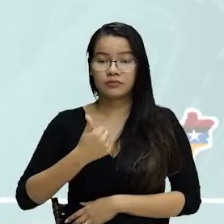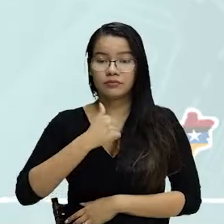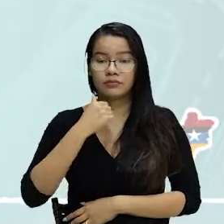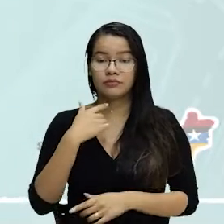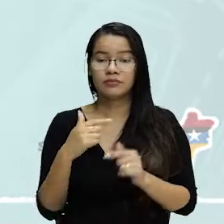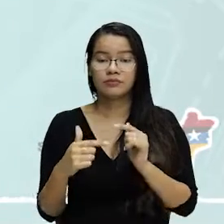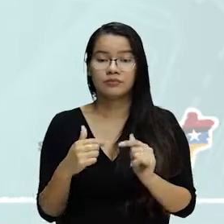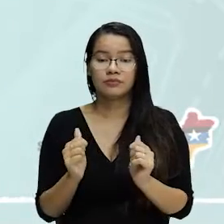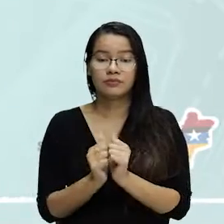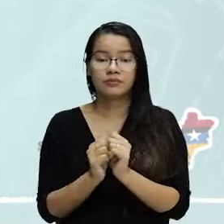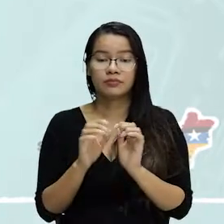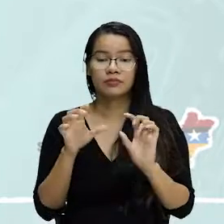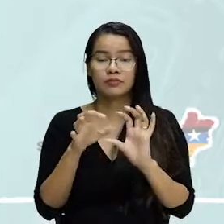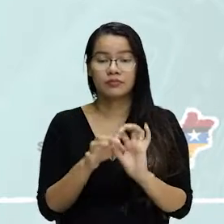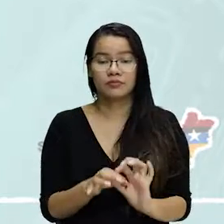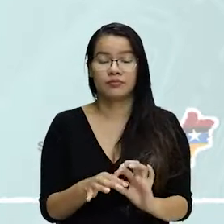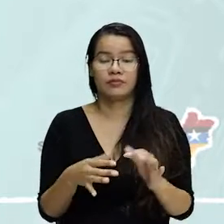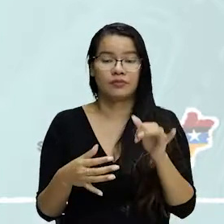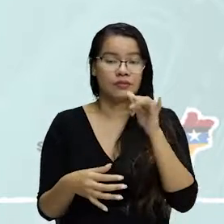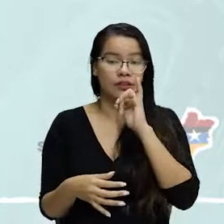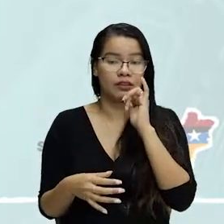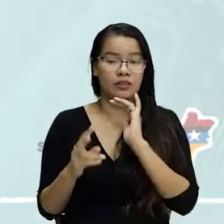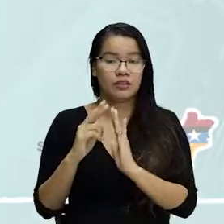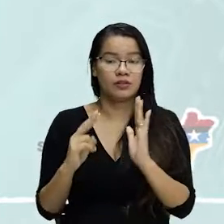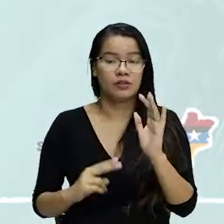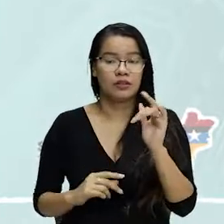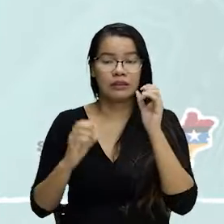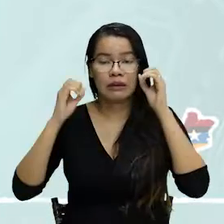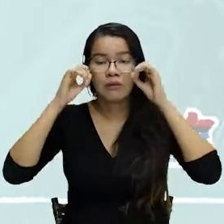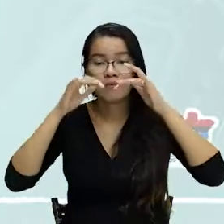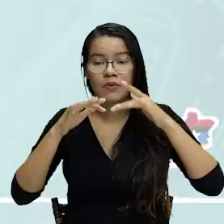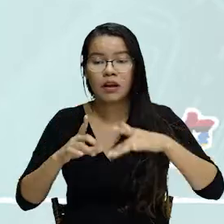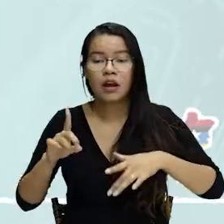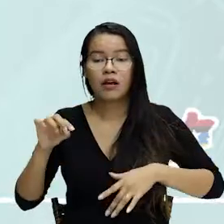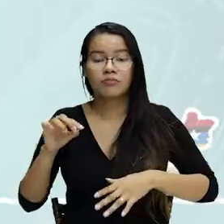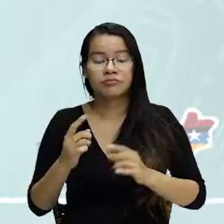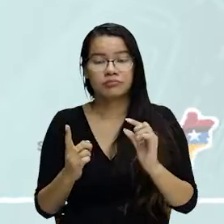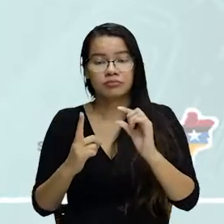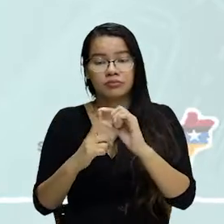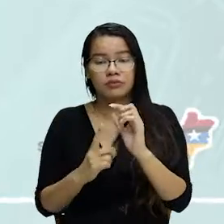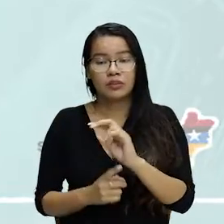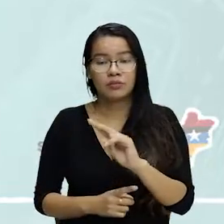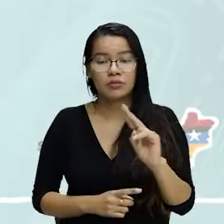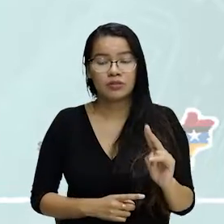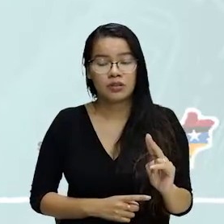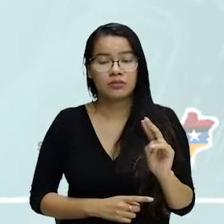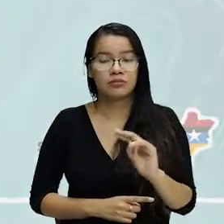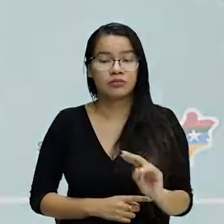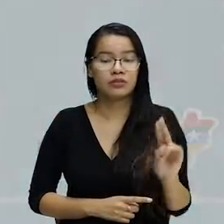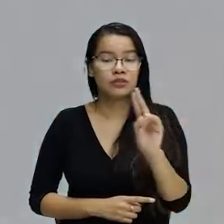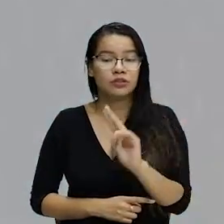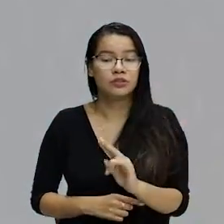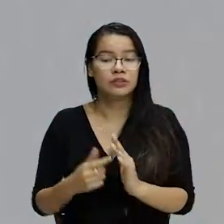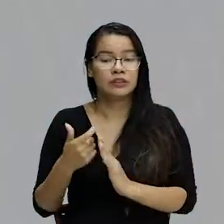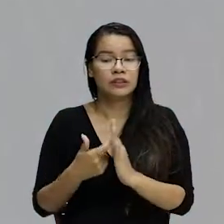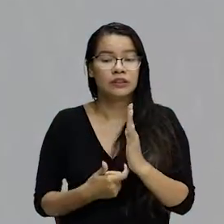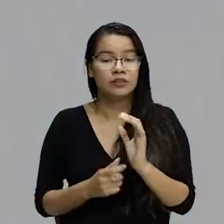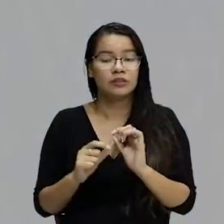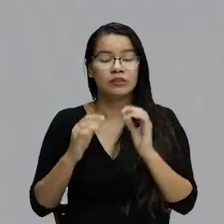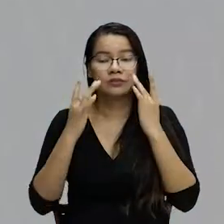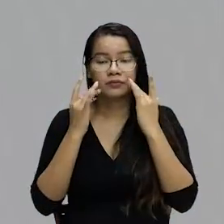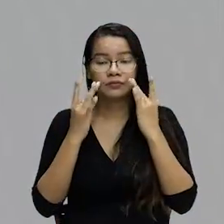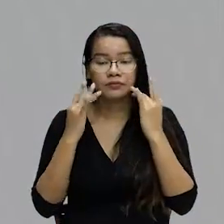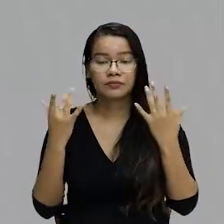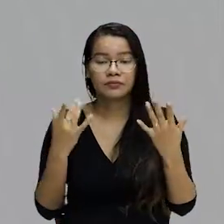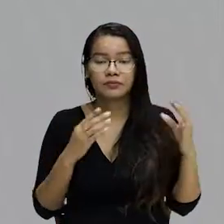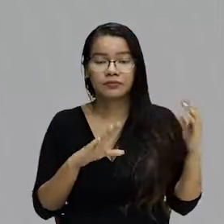leitura dramática, por exemplo, que é um termo que é utilizado no teatro, é quando você pega esse livro, esse texto, e a gente sai da leitura branca. O que